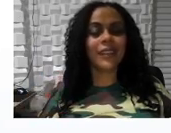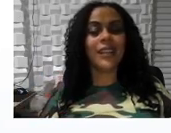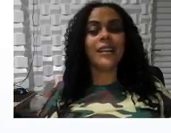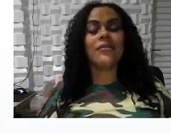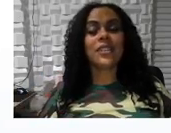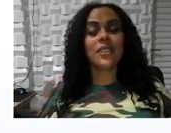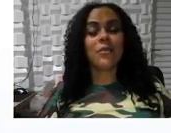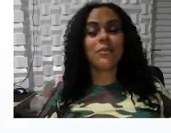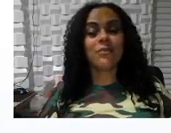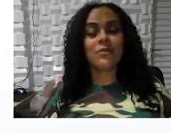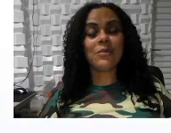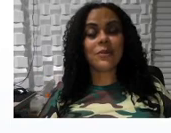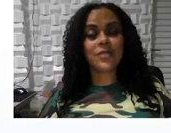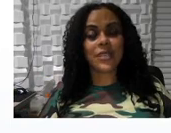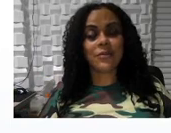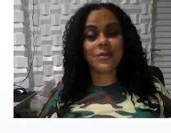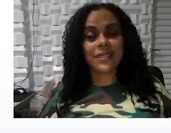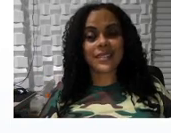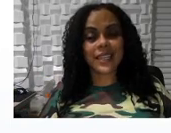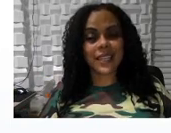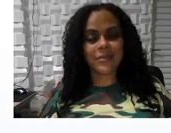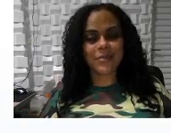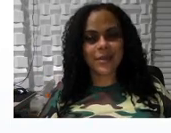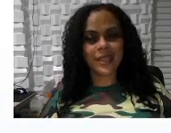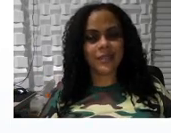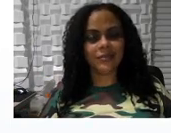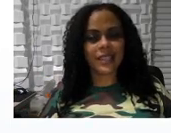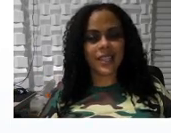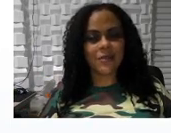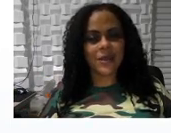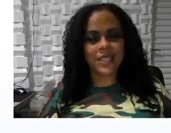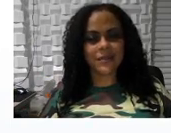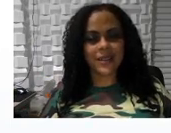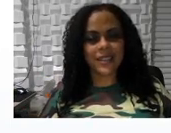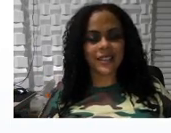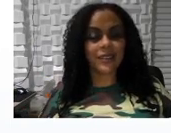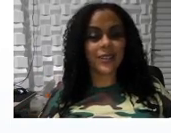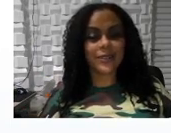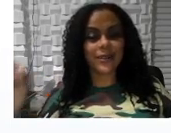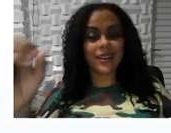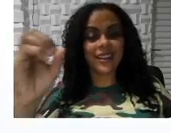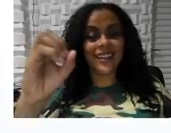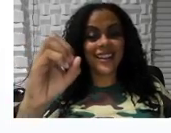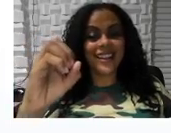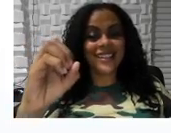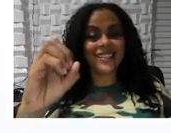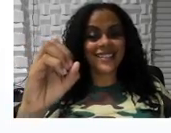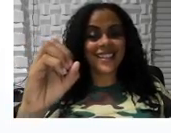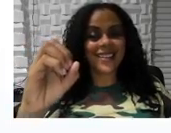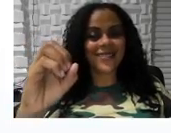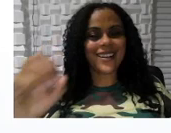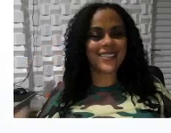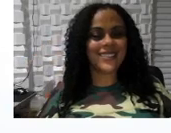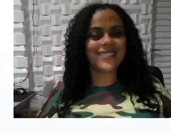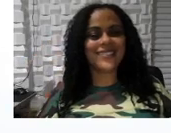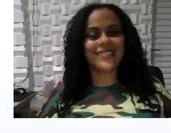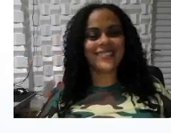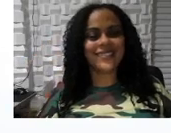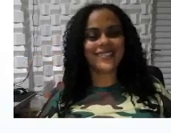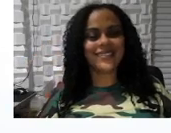Você tem um irmãozinho ou irmãzinha que é bebê, que não tem nenhum aninho ainda. Olha só. 0 ano.